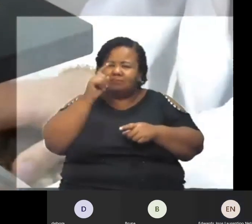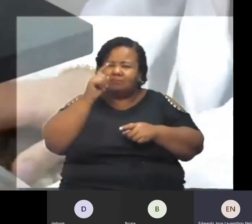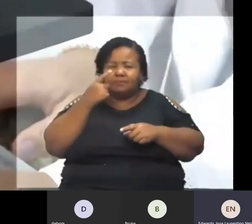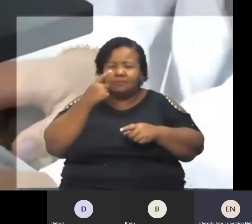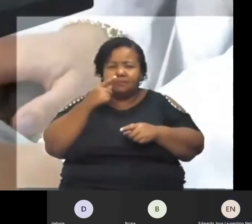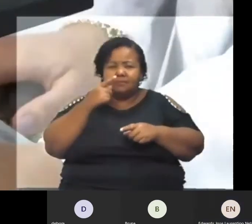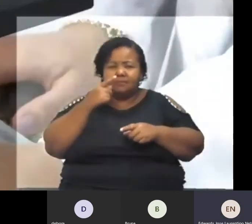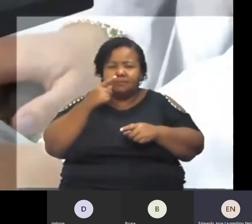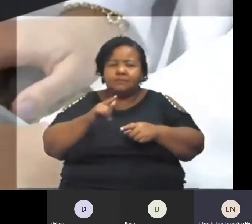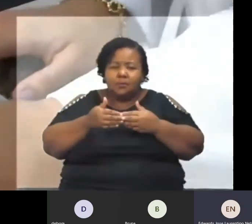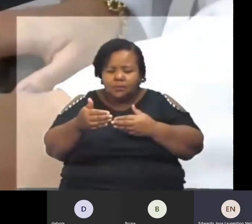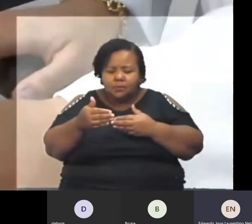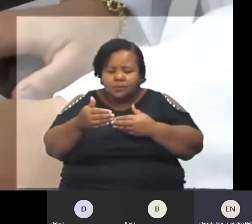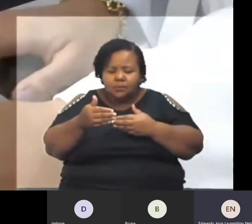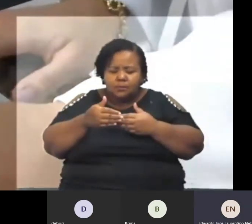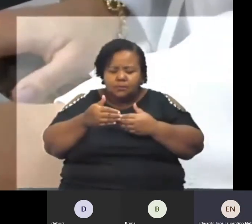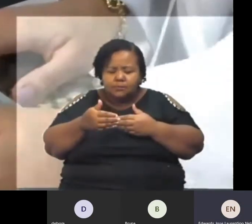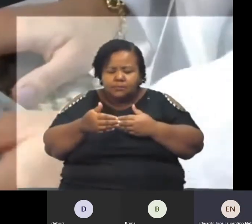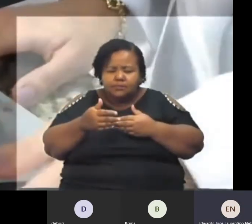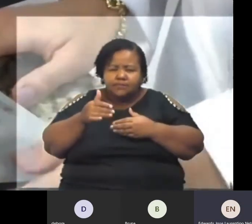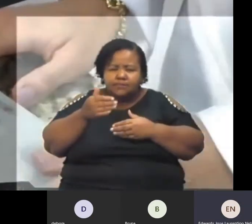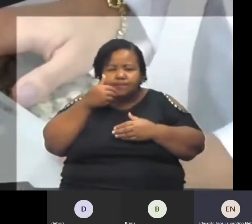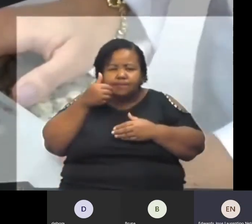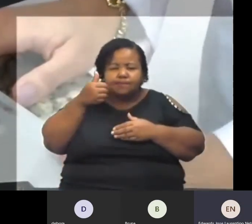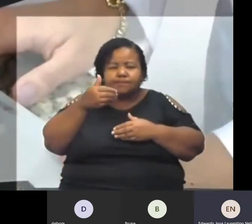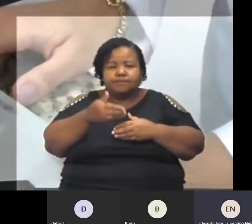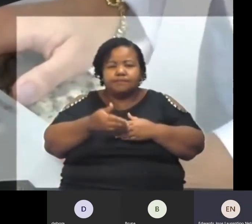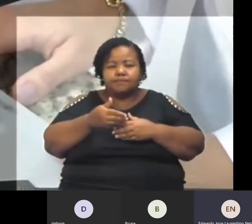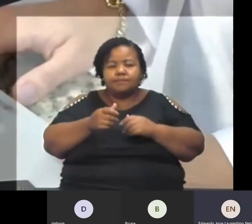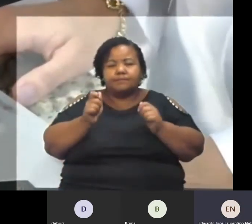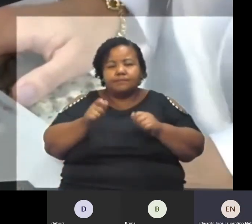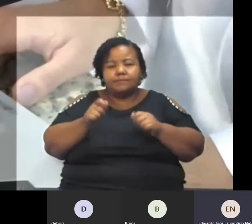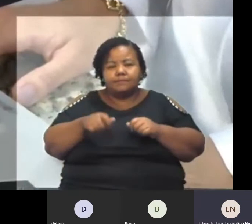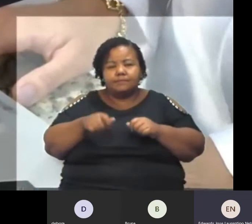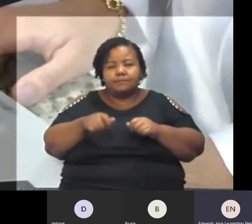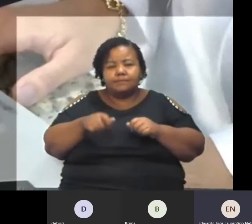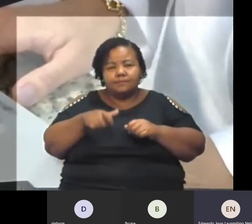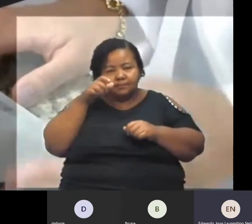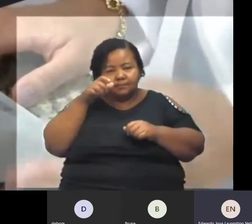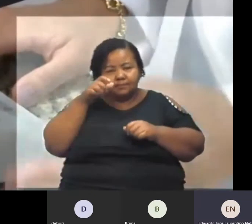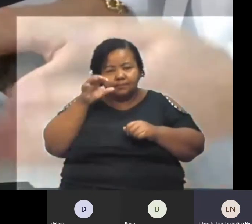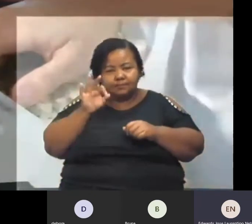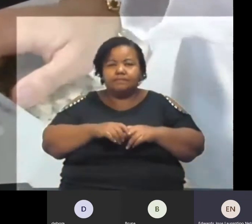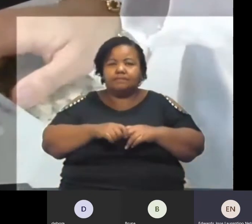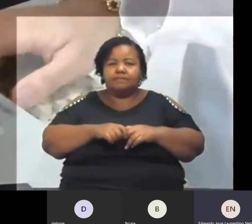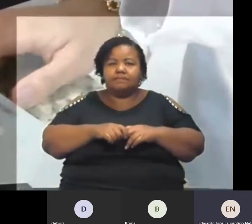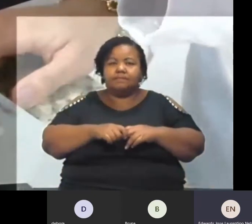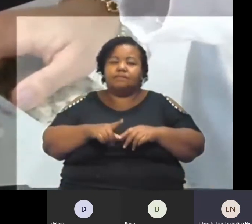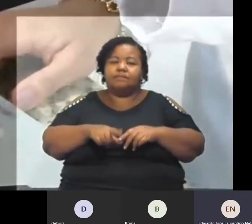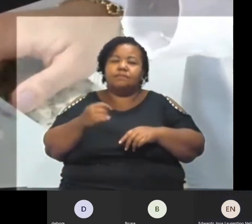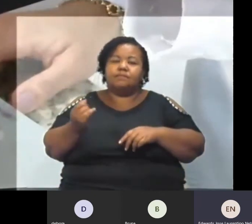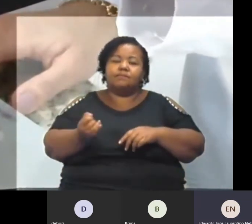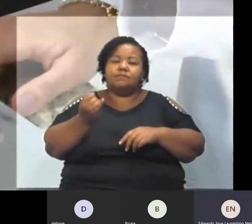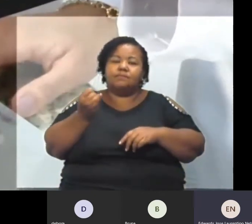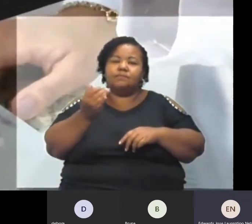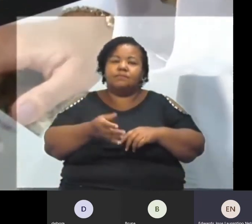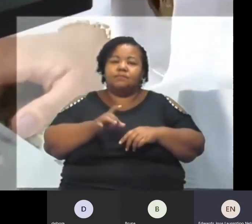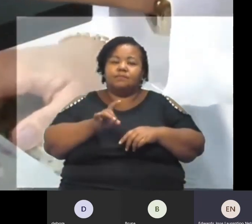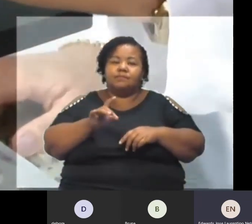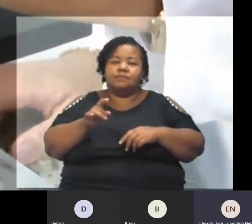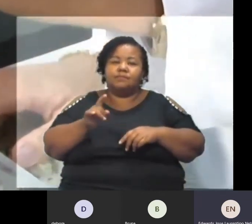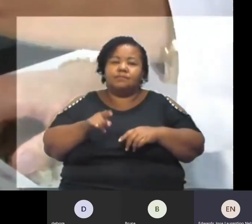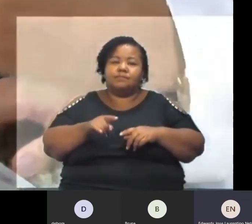frente, um pouquinho para trás, e vai melhorando, então, a nitidez do objeto. Um detalhe importante, você só